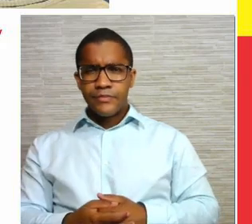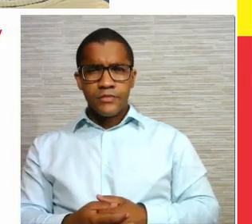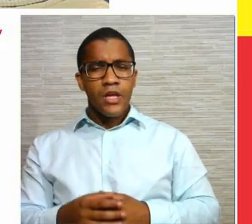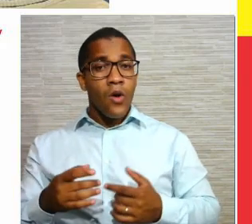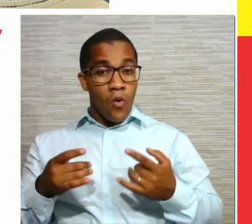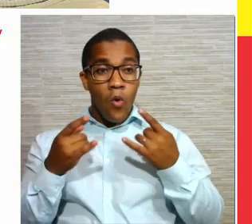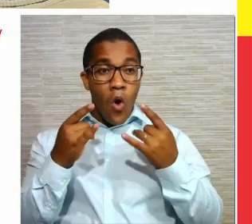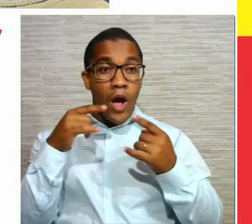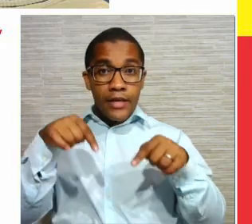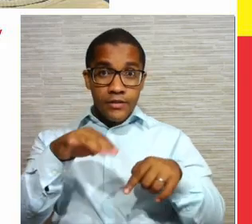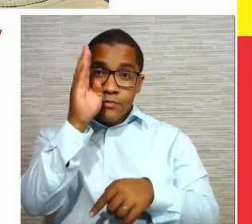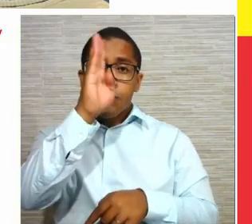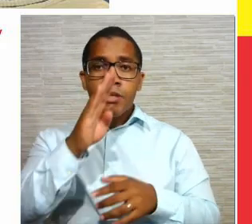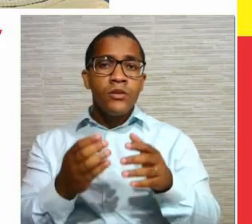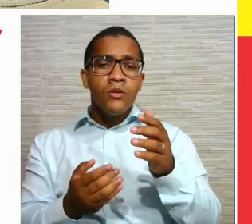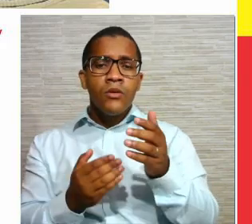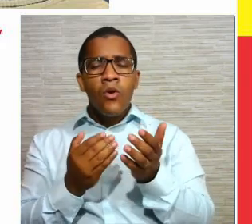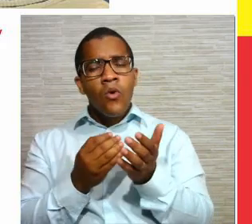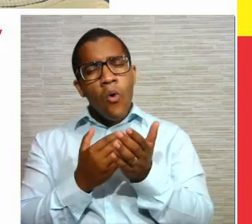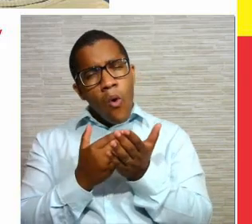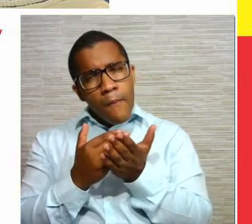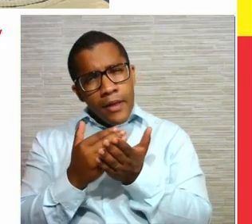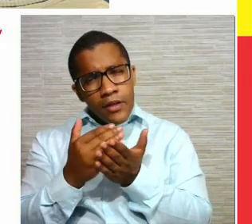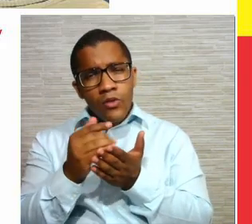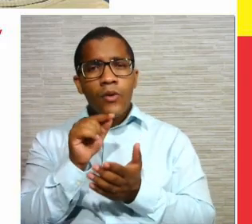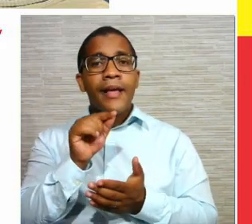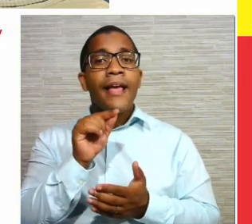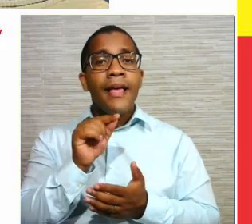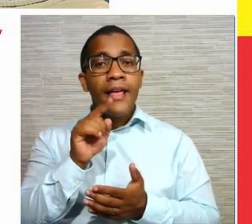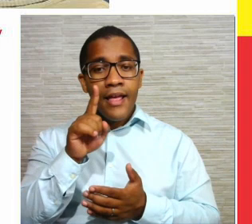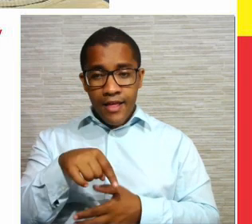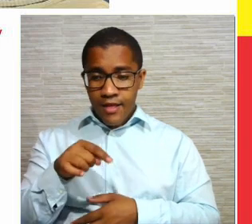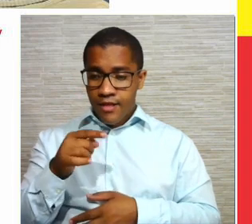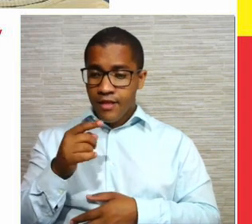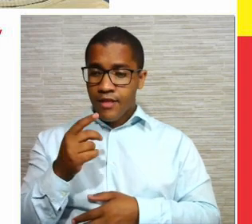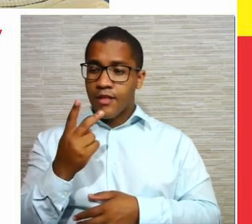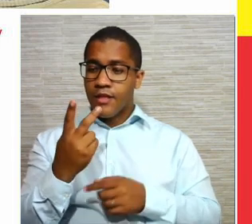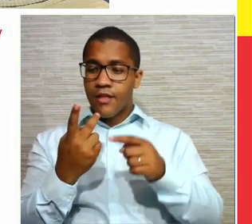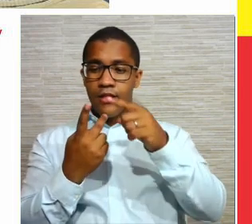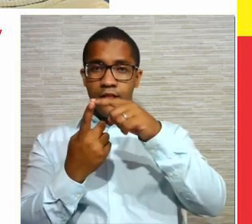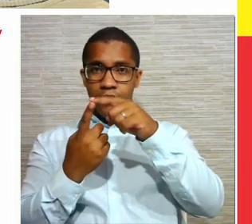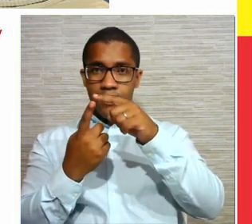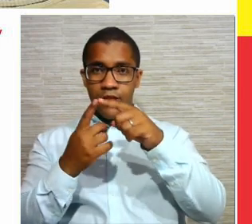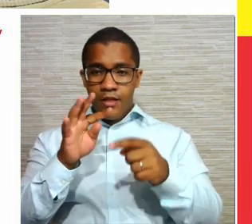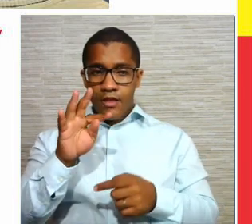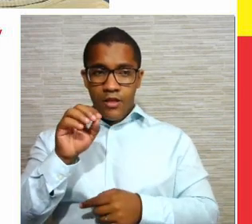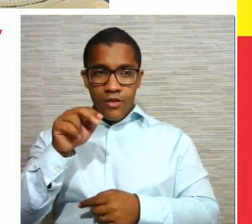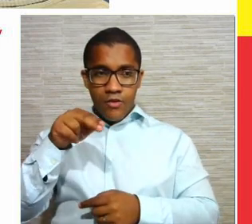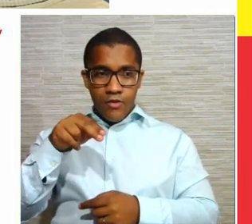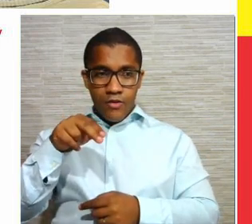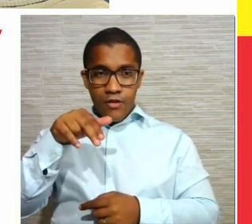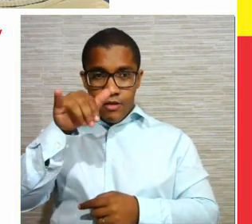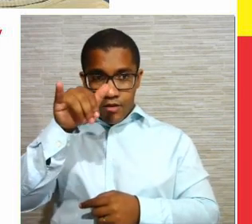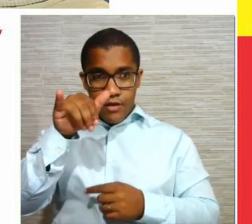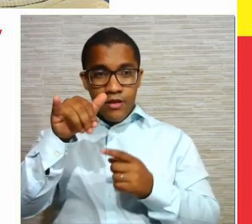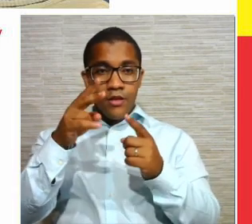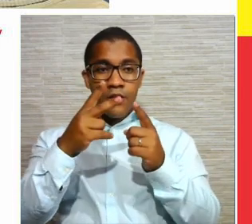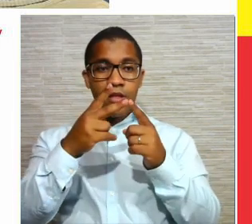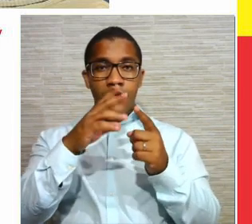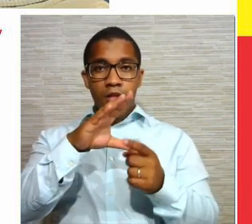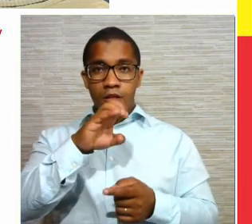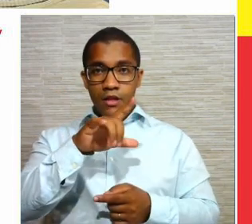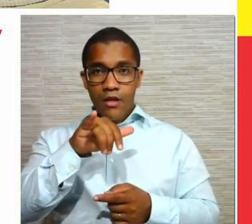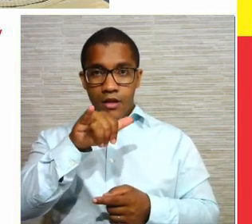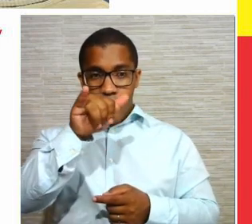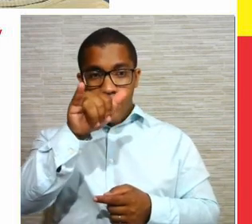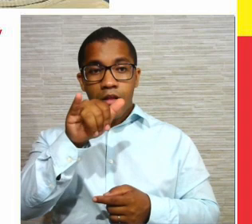aparecer nos anos 1950, né, com os irmãos Tony e Celi Campelo, que teve uma música que